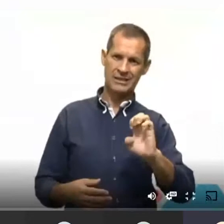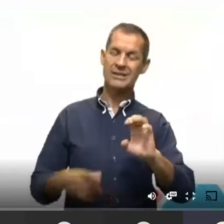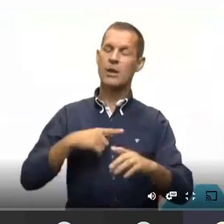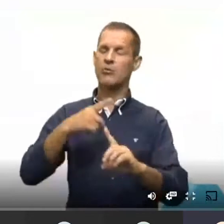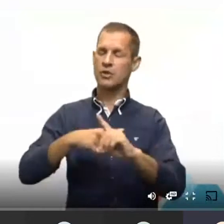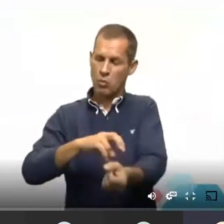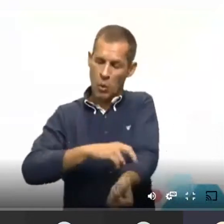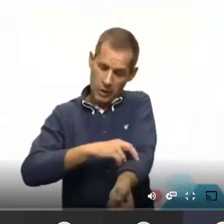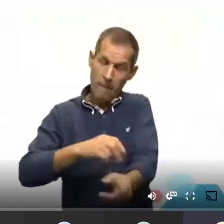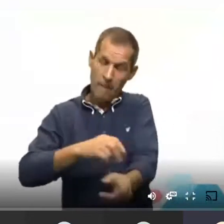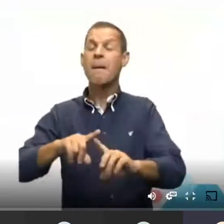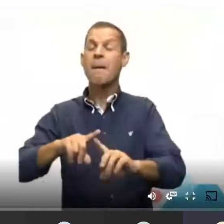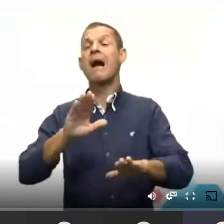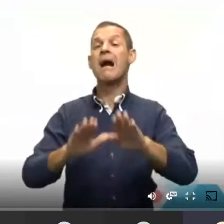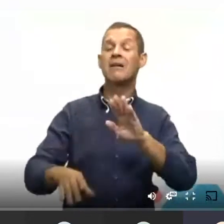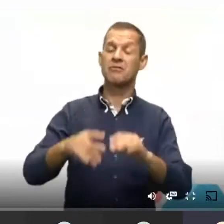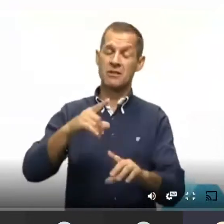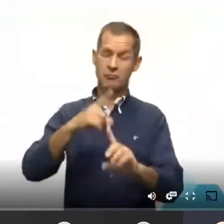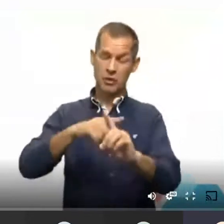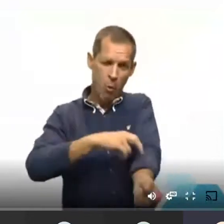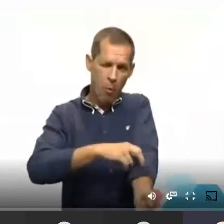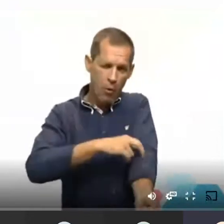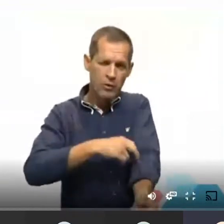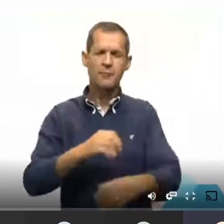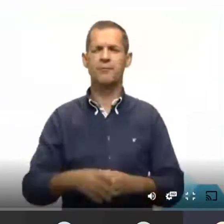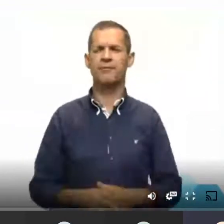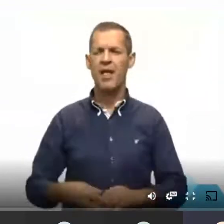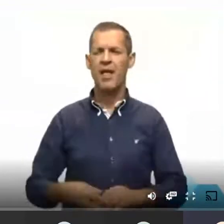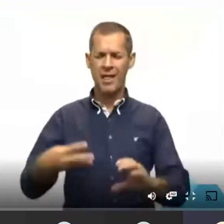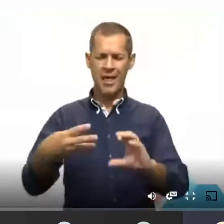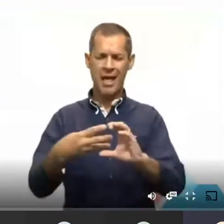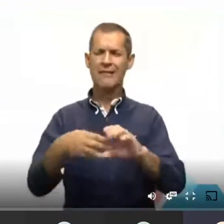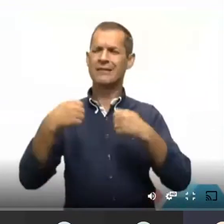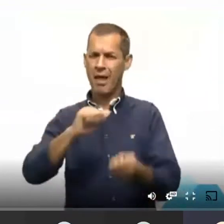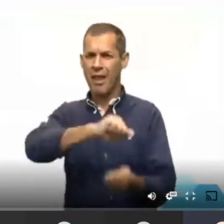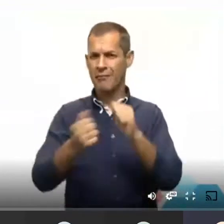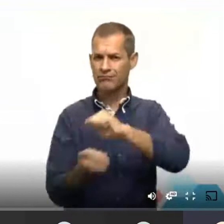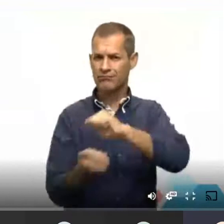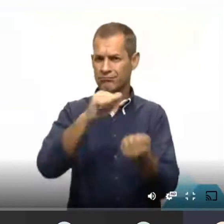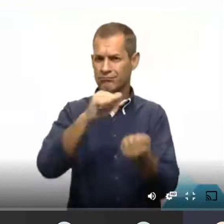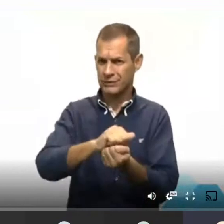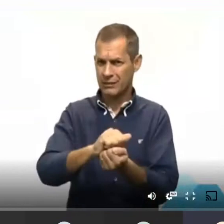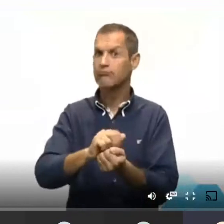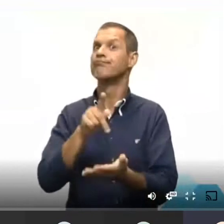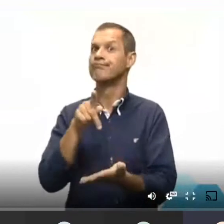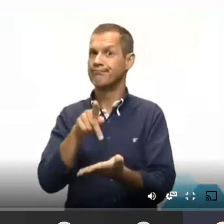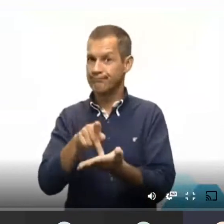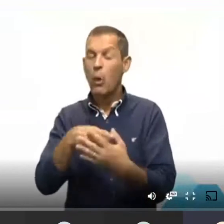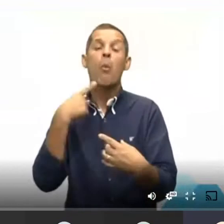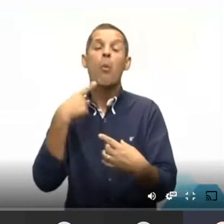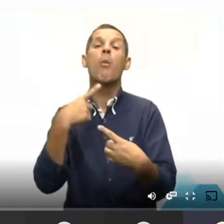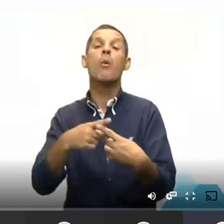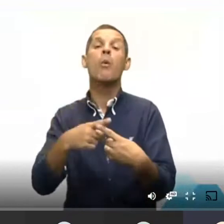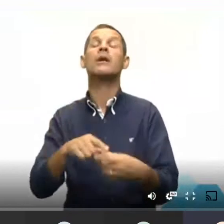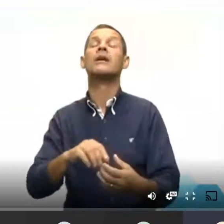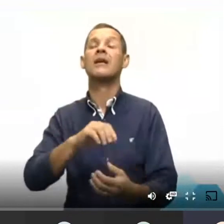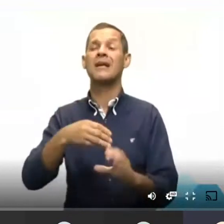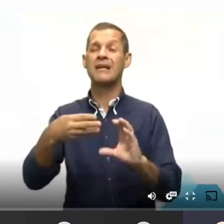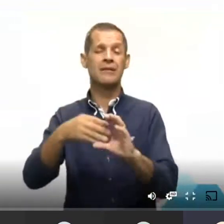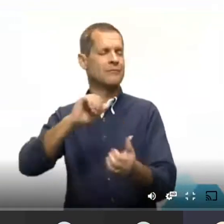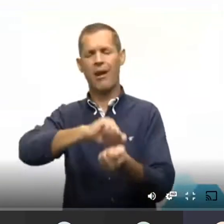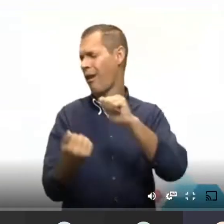estresse e, dependendo desse estresse, ela vai precisar se adaptar, né? Por quê? Porque